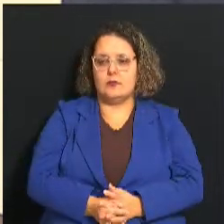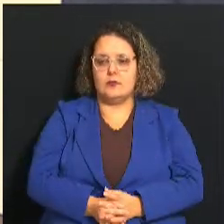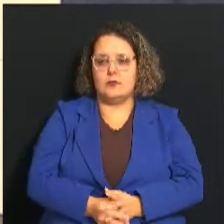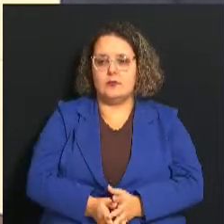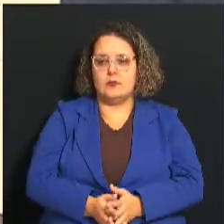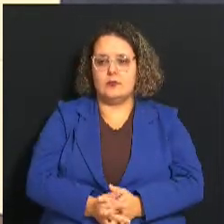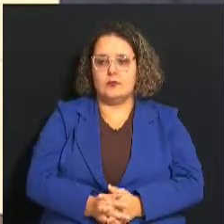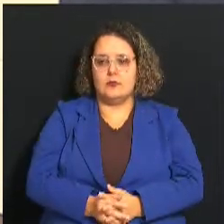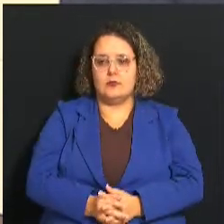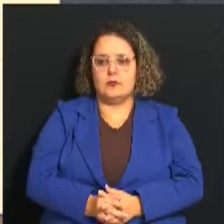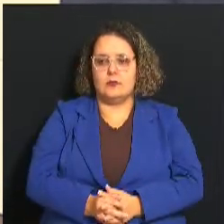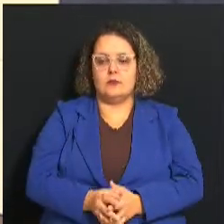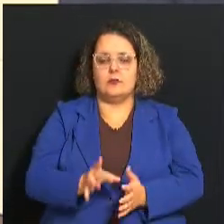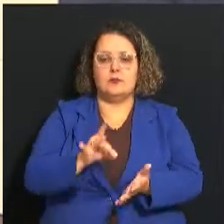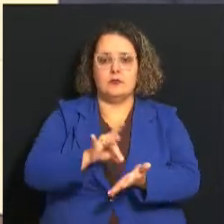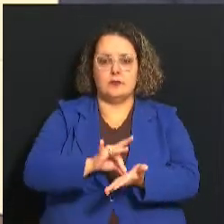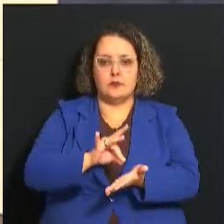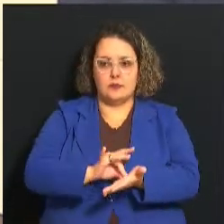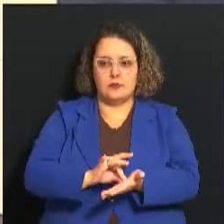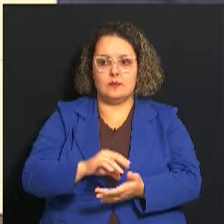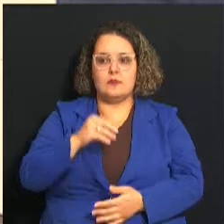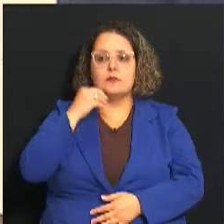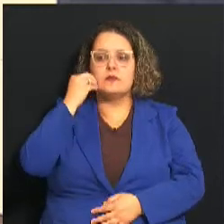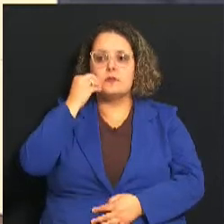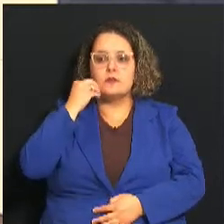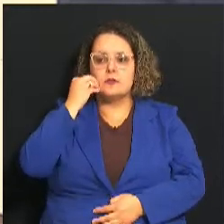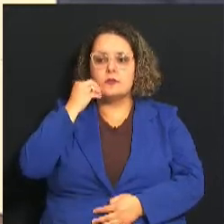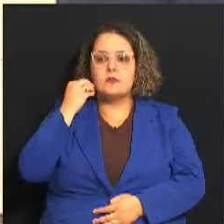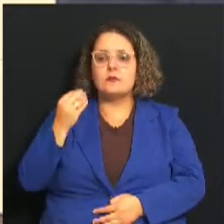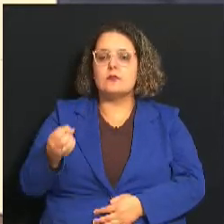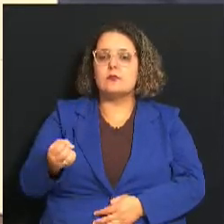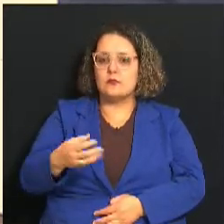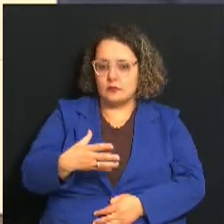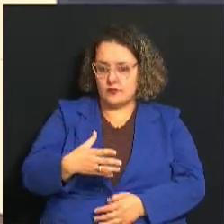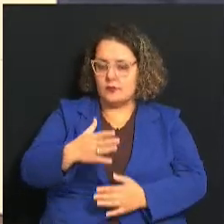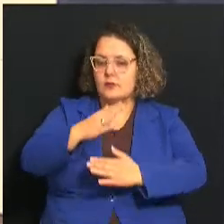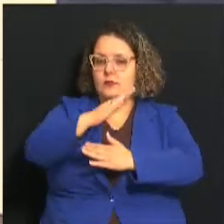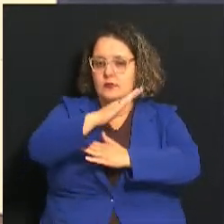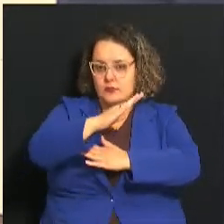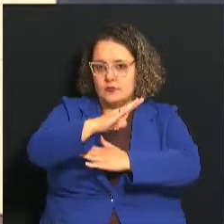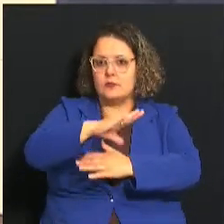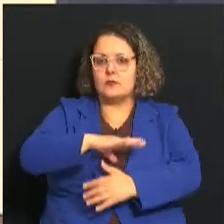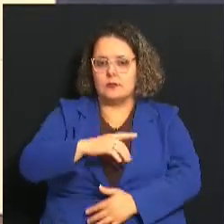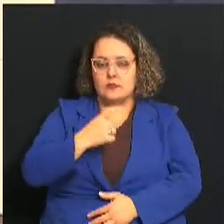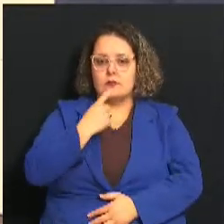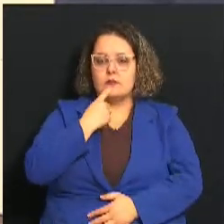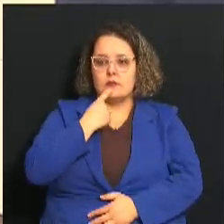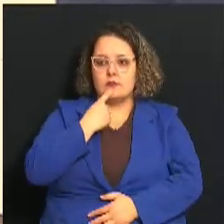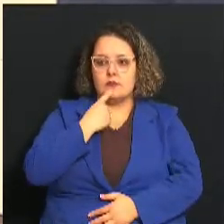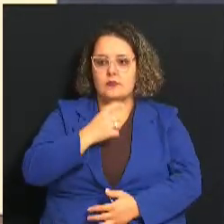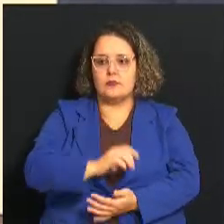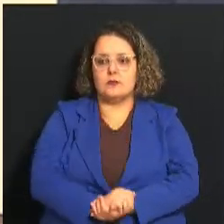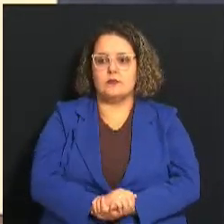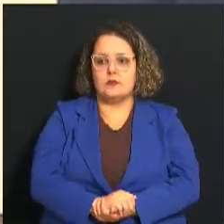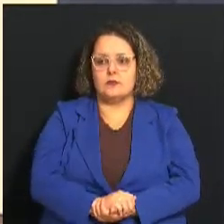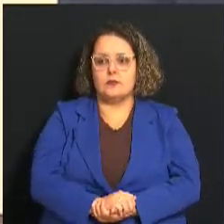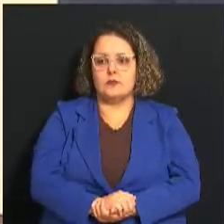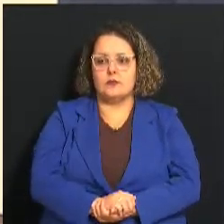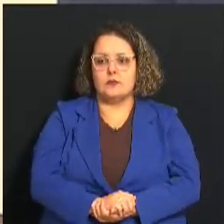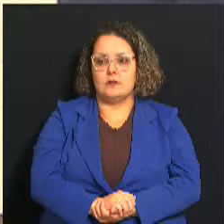Na verdade, essa é uma experiência nova da Câmara Municipal de Campinas. Esse